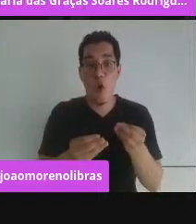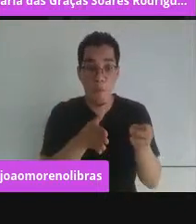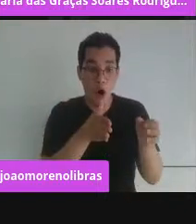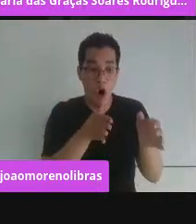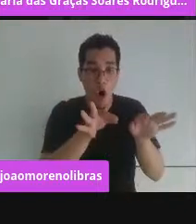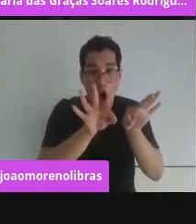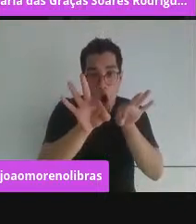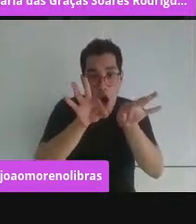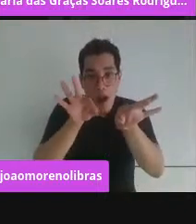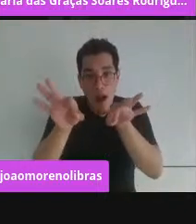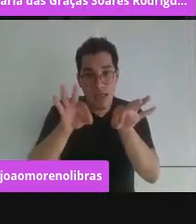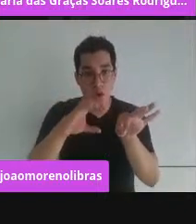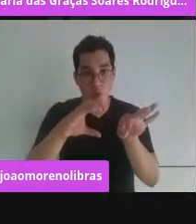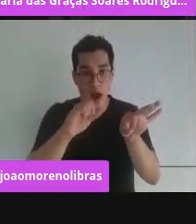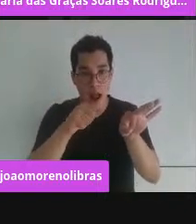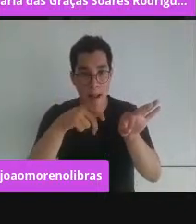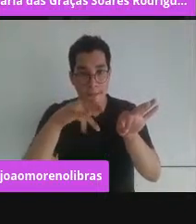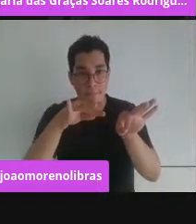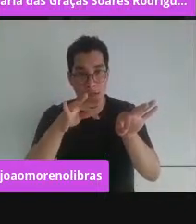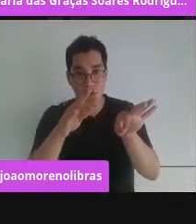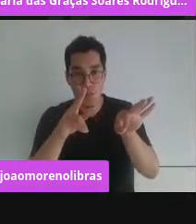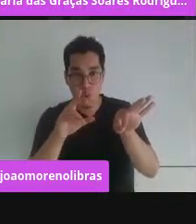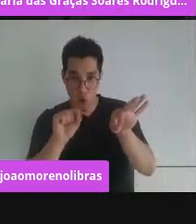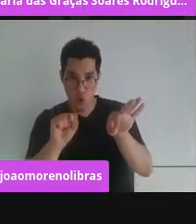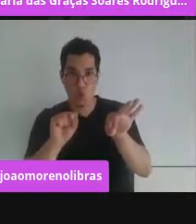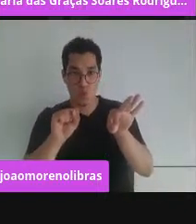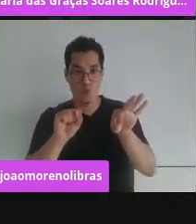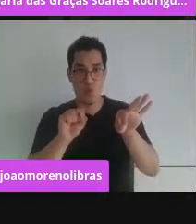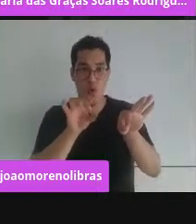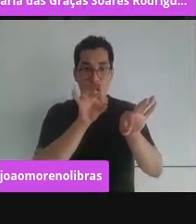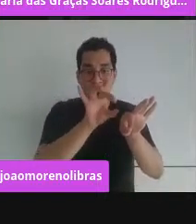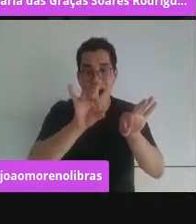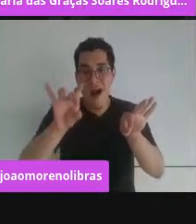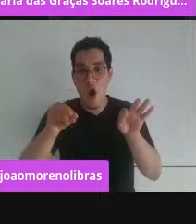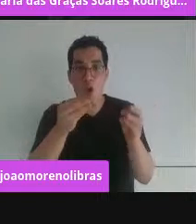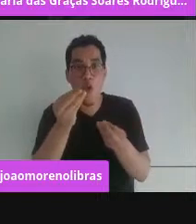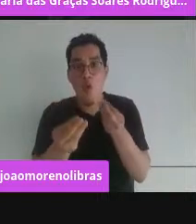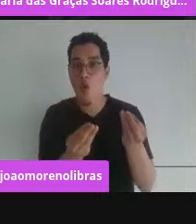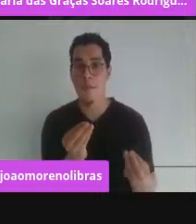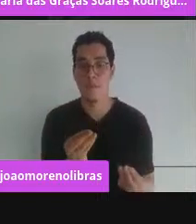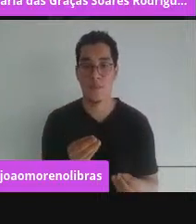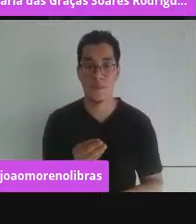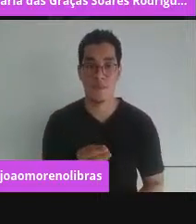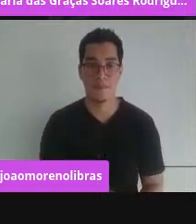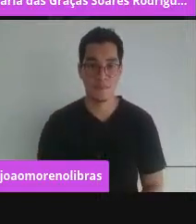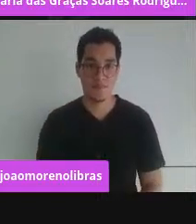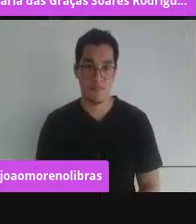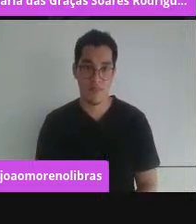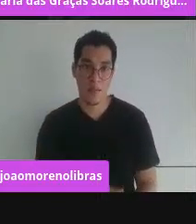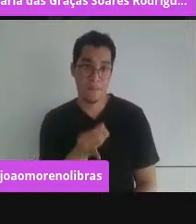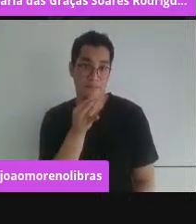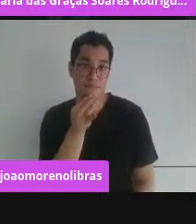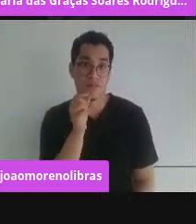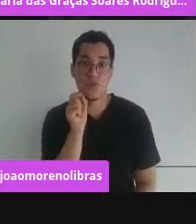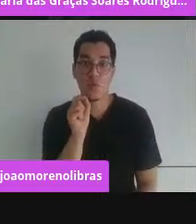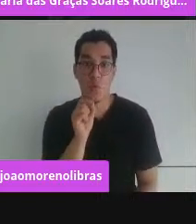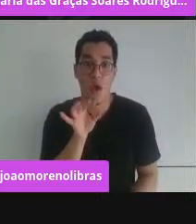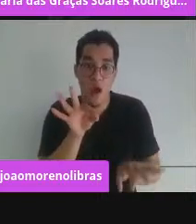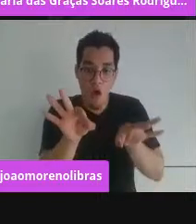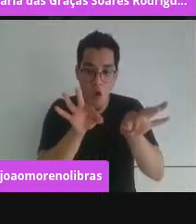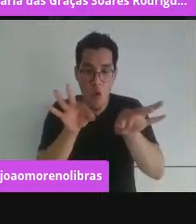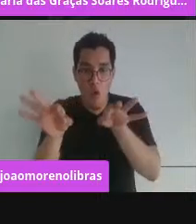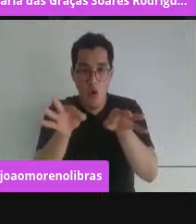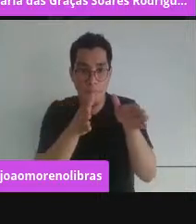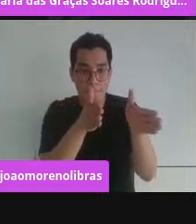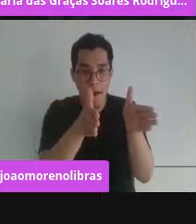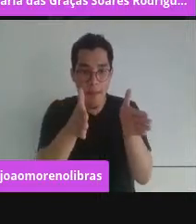são divididos em seções, mas também há aqueles que são divididos em seções, aos que são e